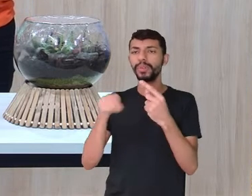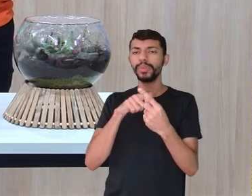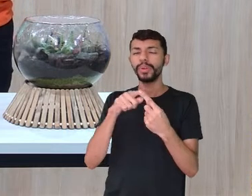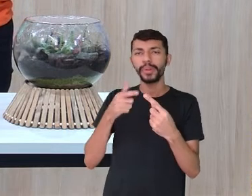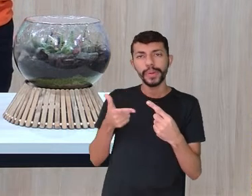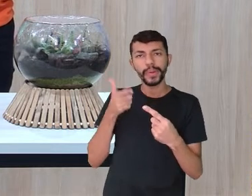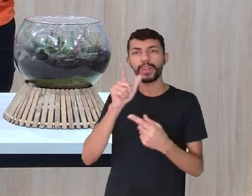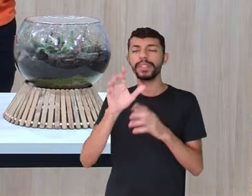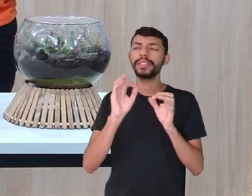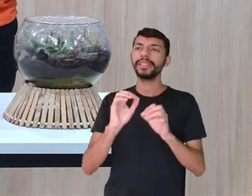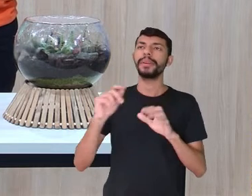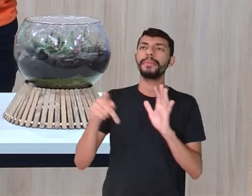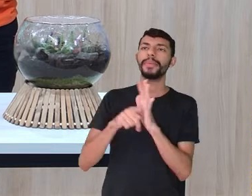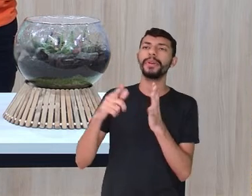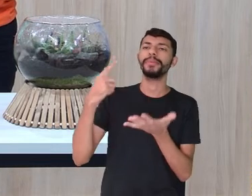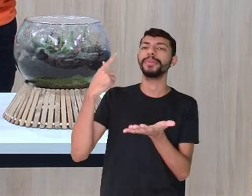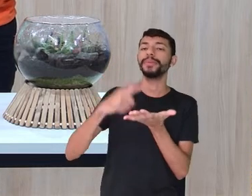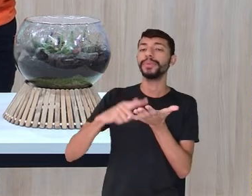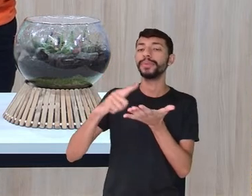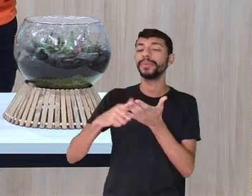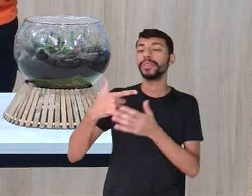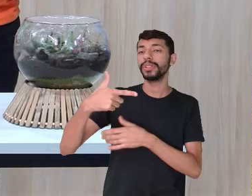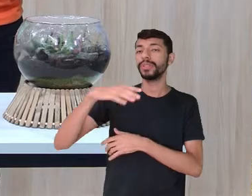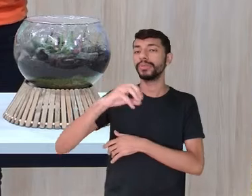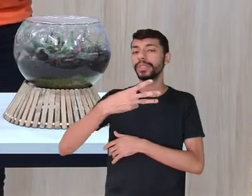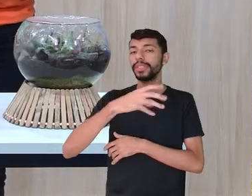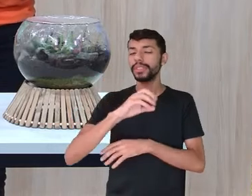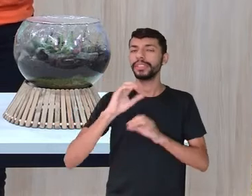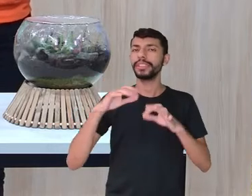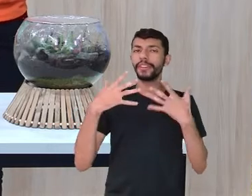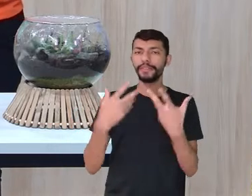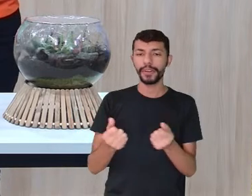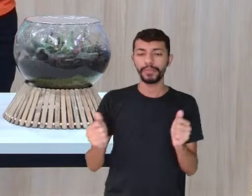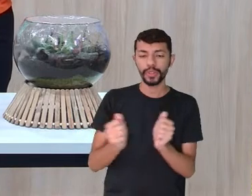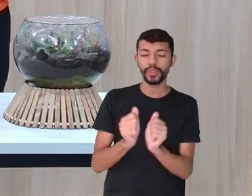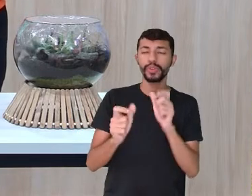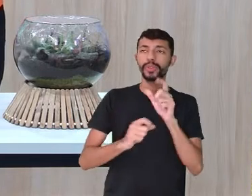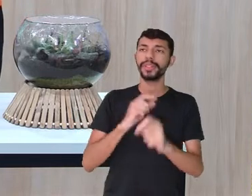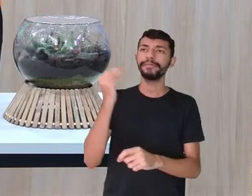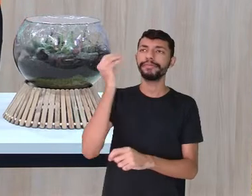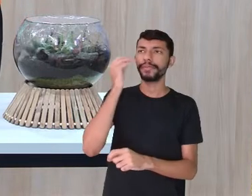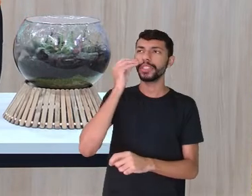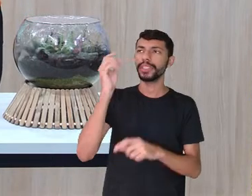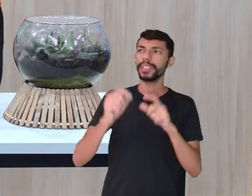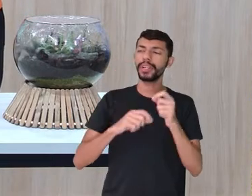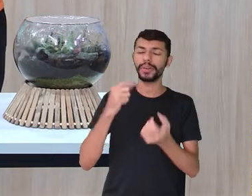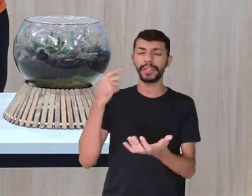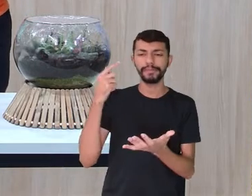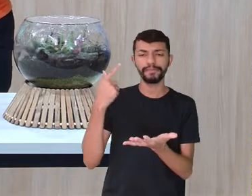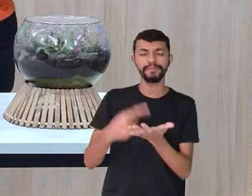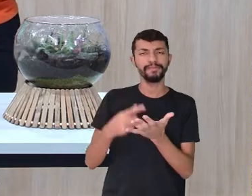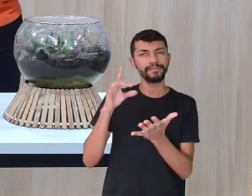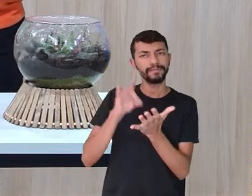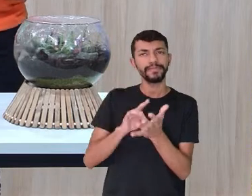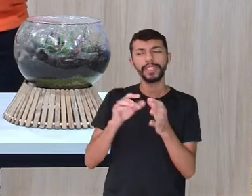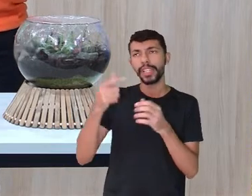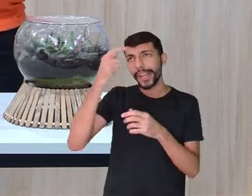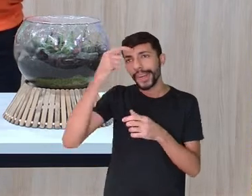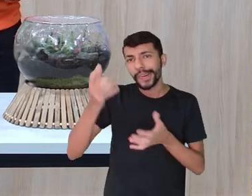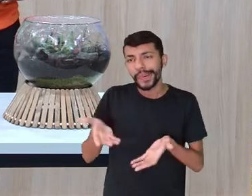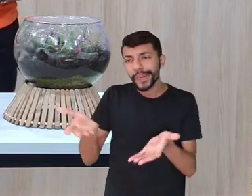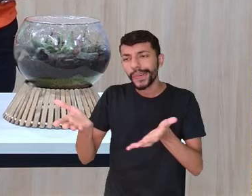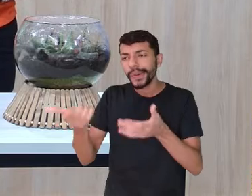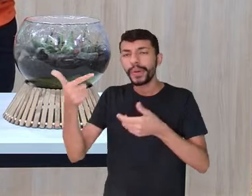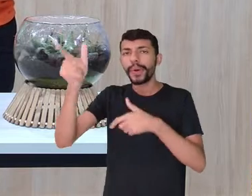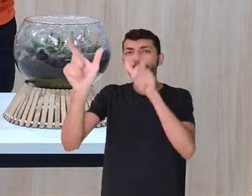que temos para 2030. Então, vamos dar as mãos e vamos tentar cumprir e conscientizar, não é,